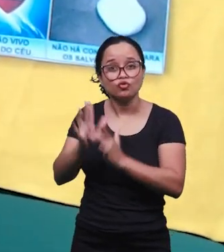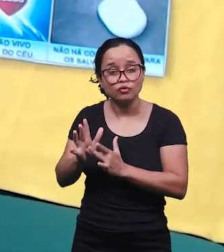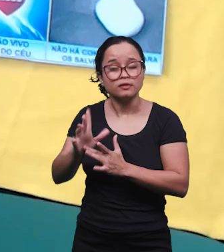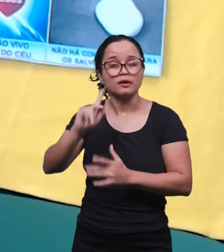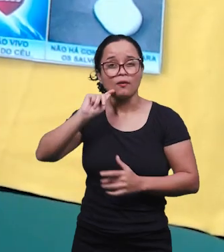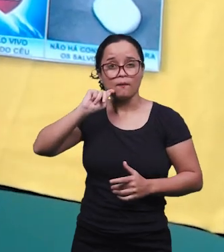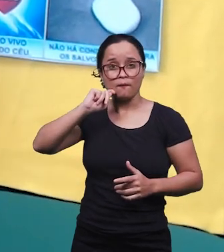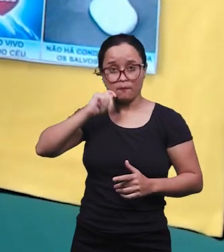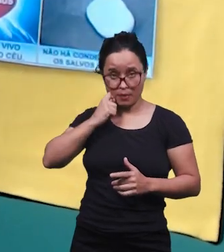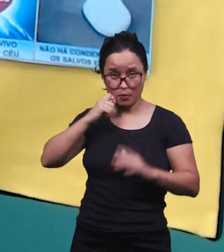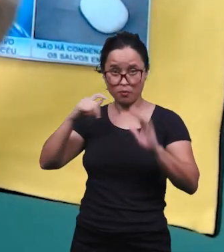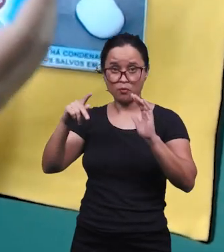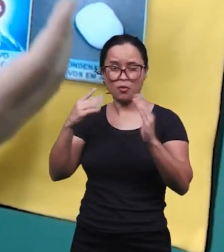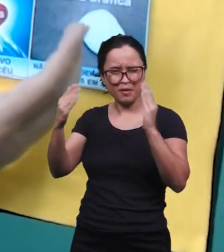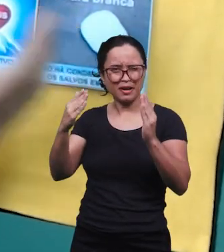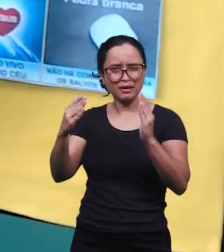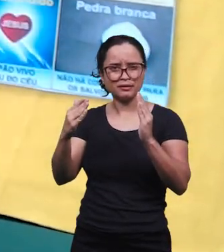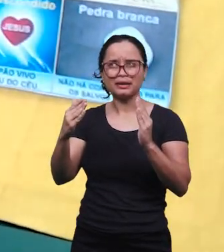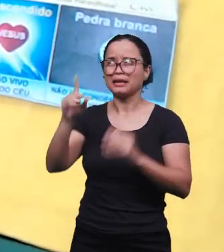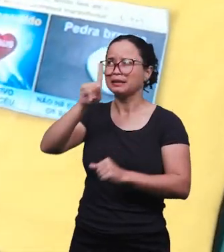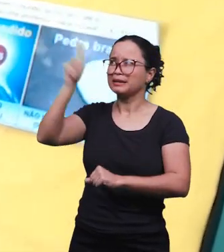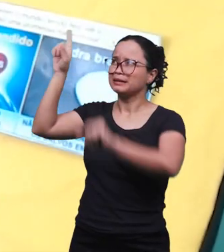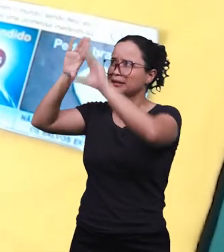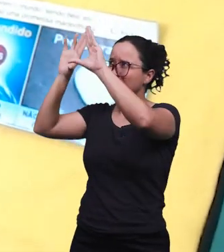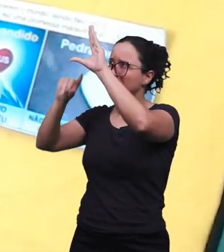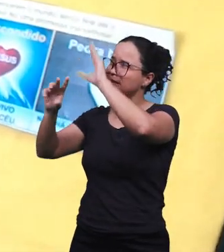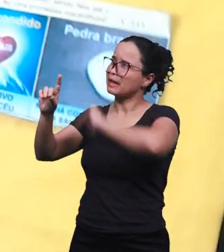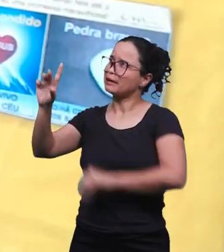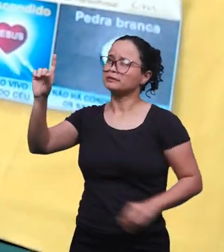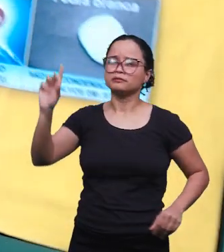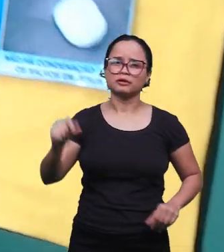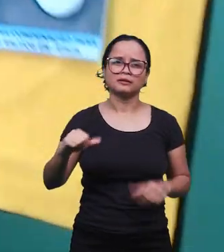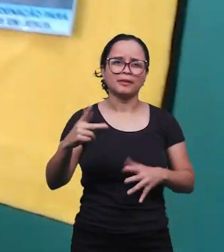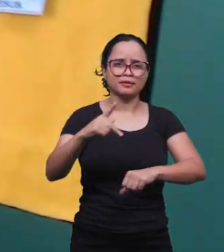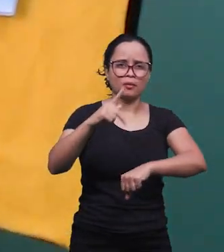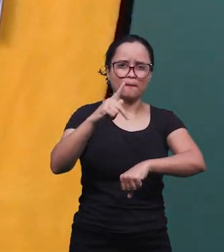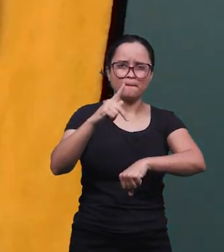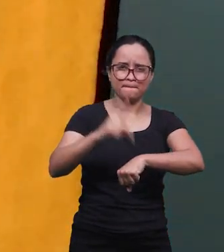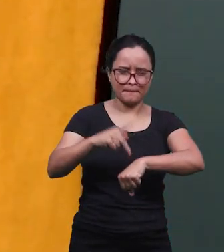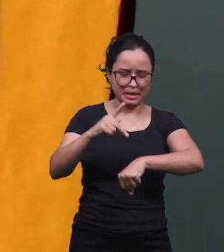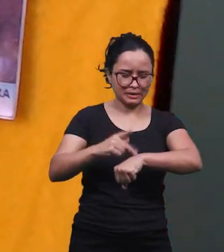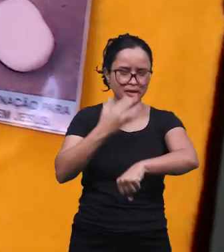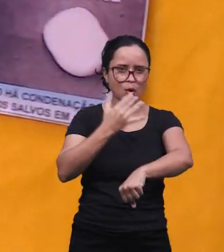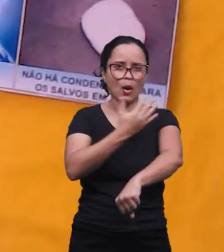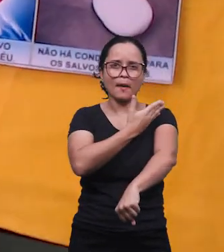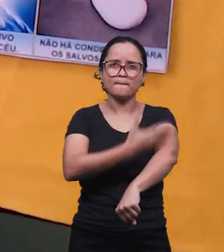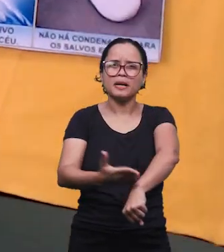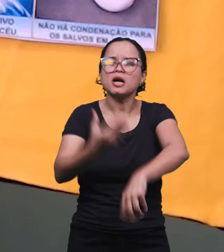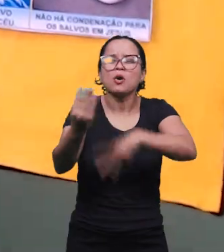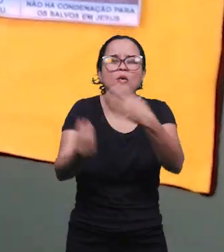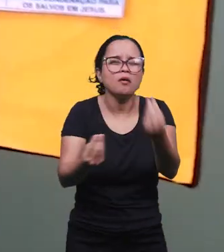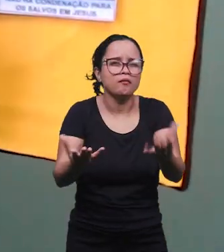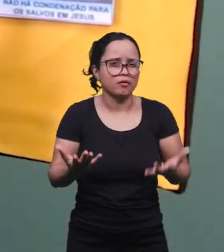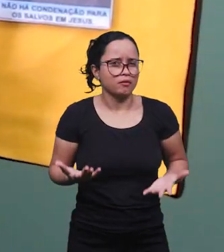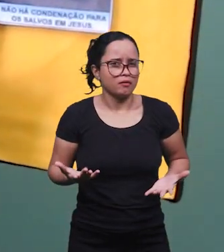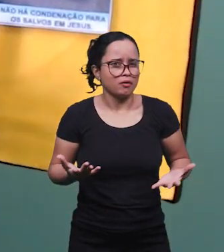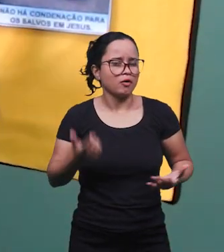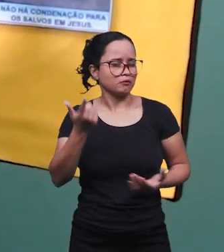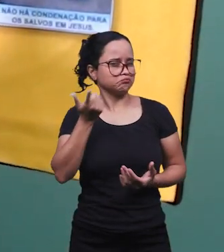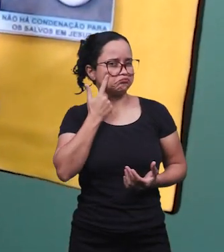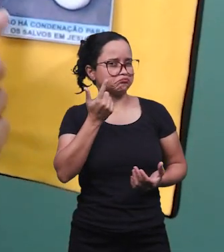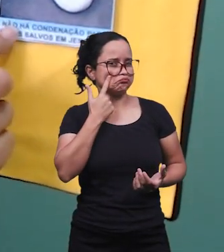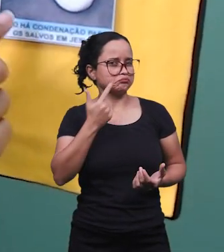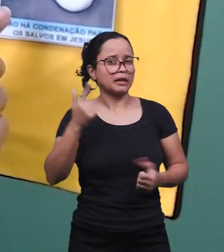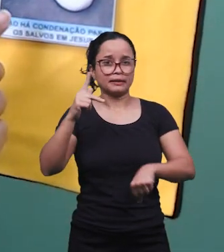que desceu do céu. E também uma pedra branca. Como assim? Uma pedra branca. Olha